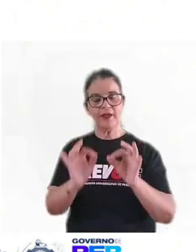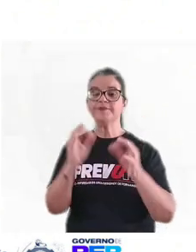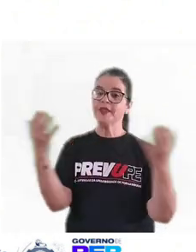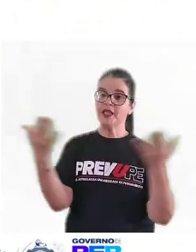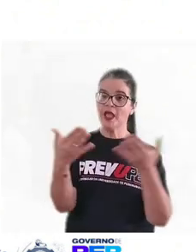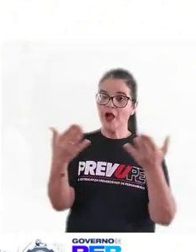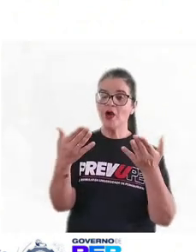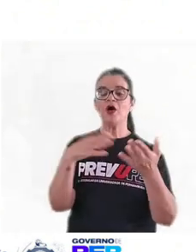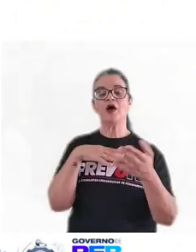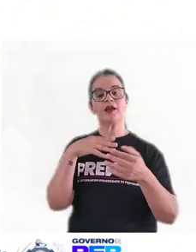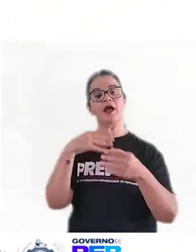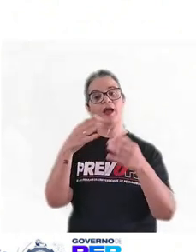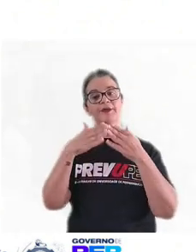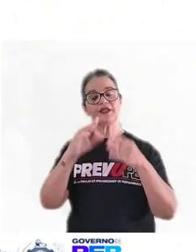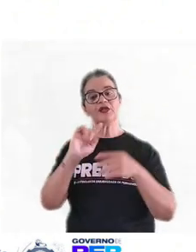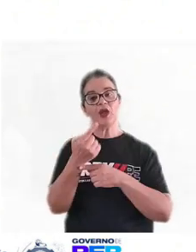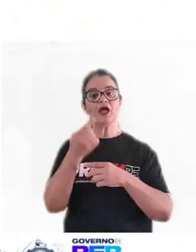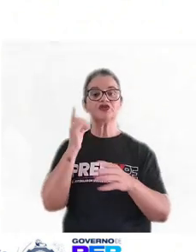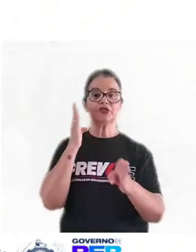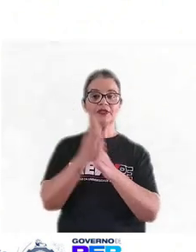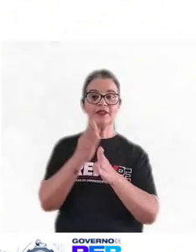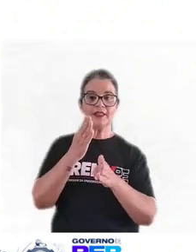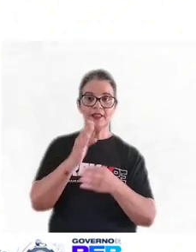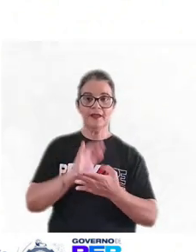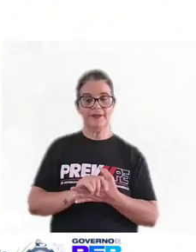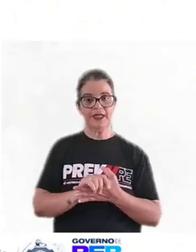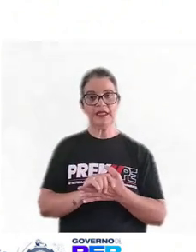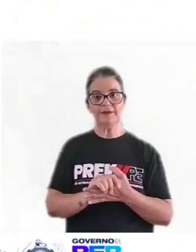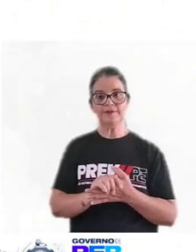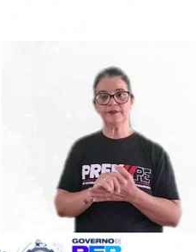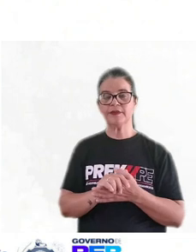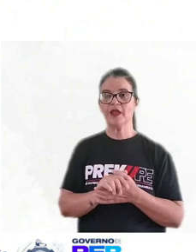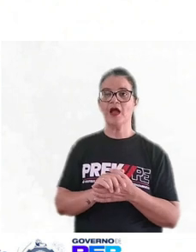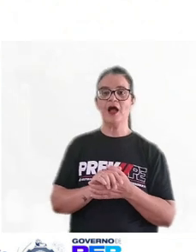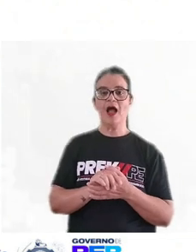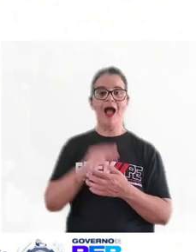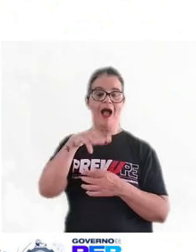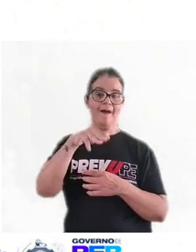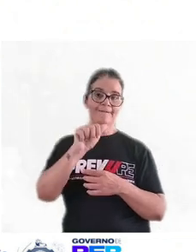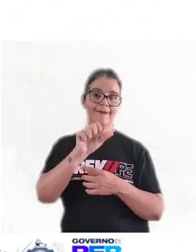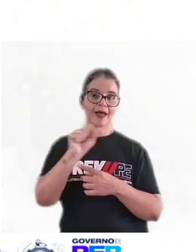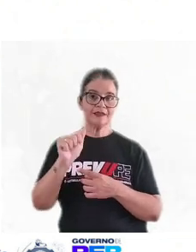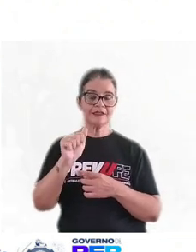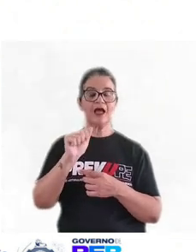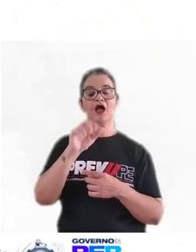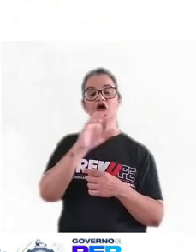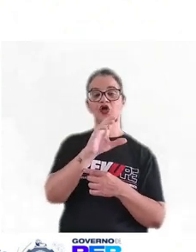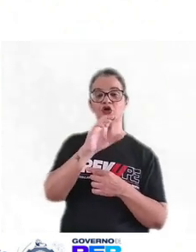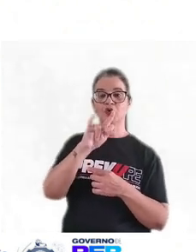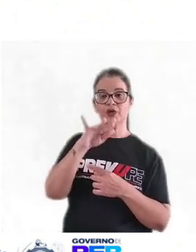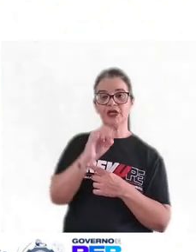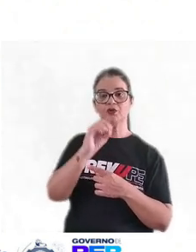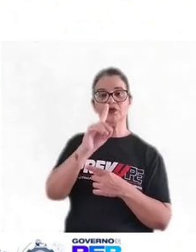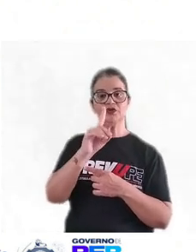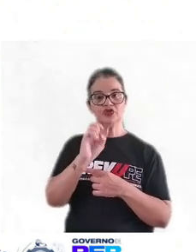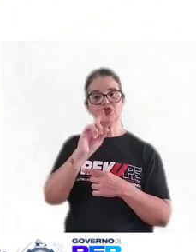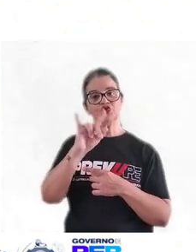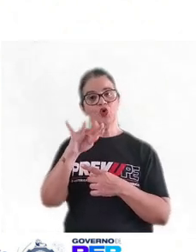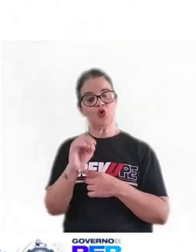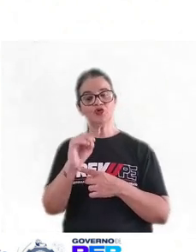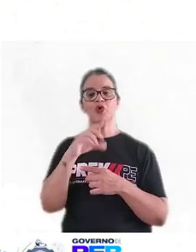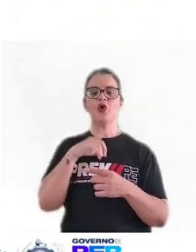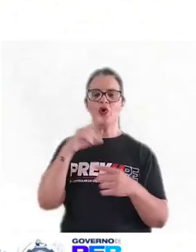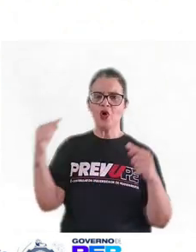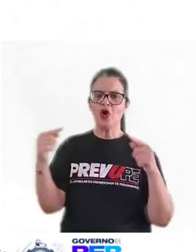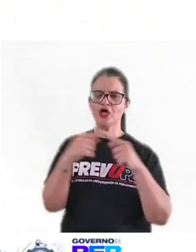formado. E agora é pedido para que a gente determine a massa de clorídrico de